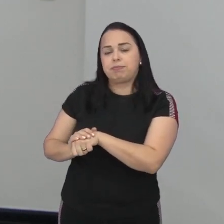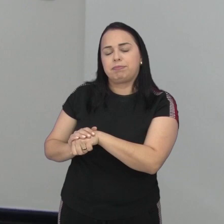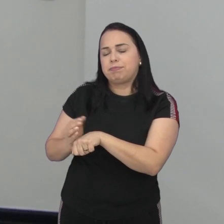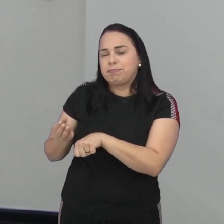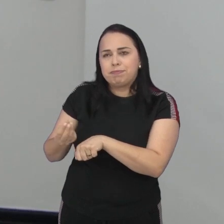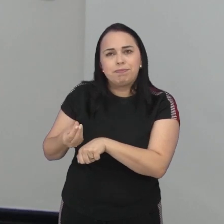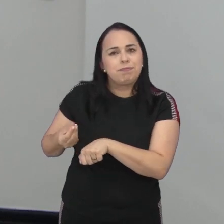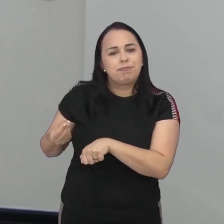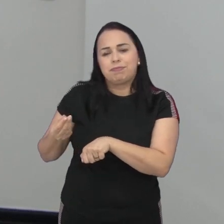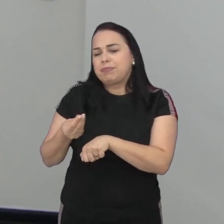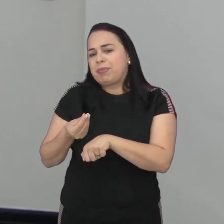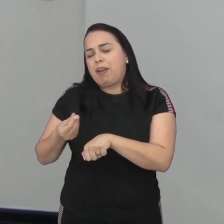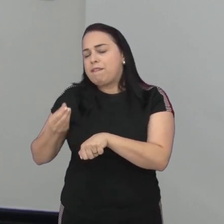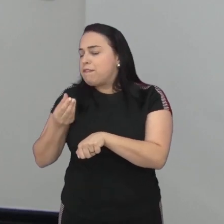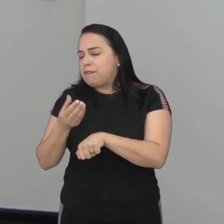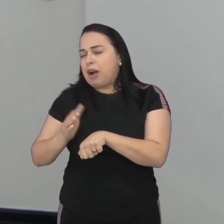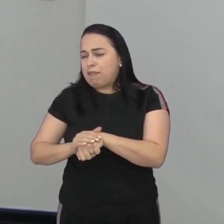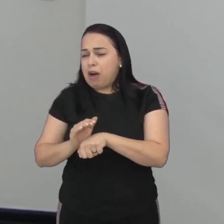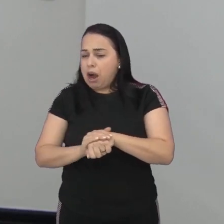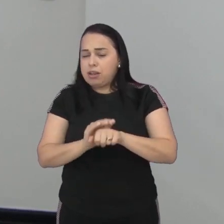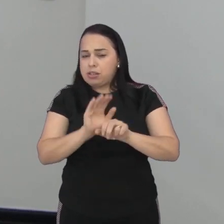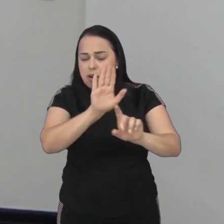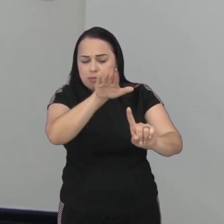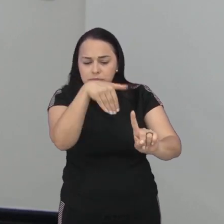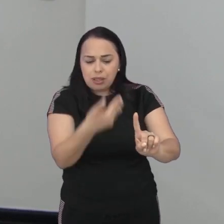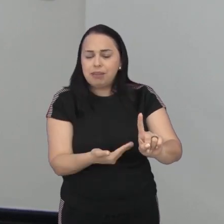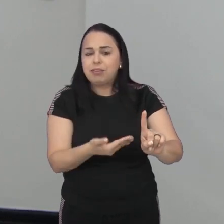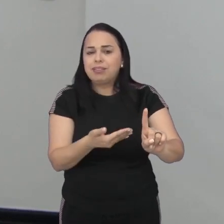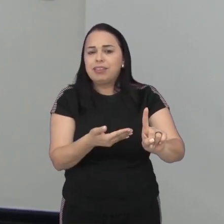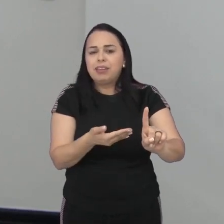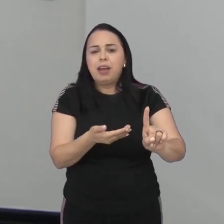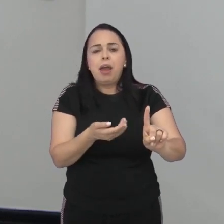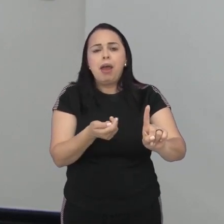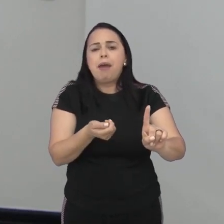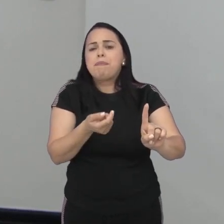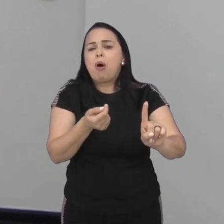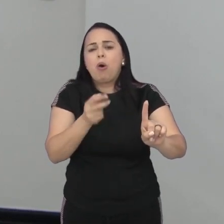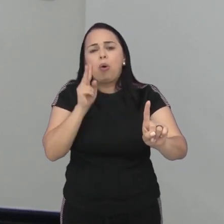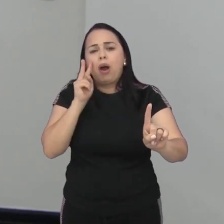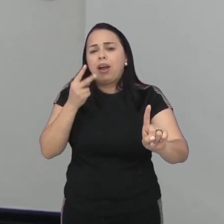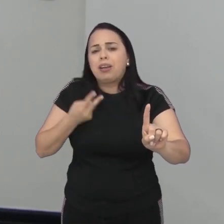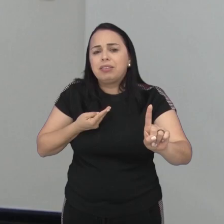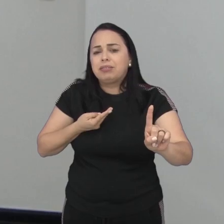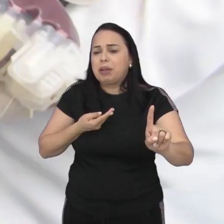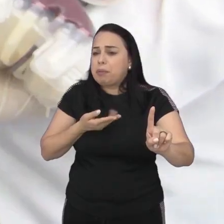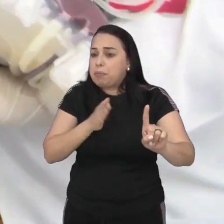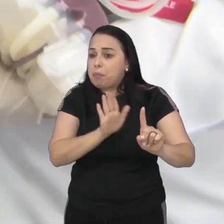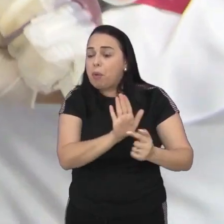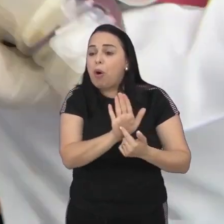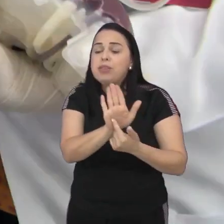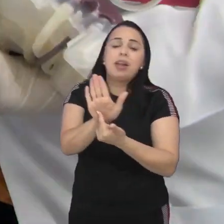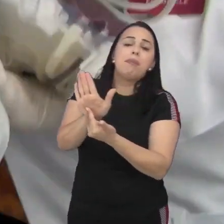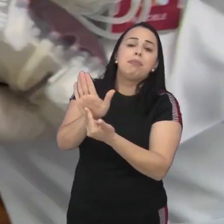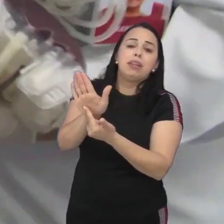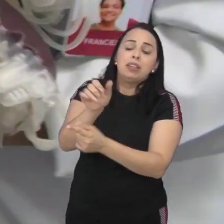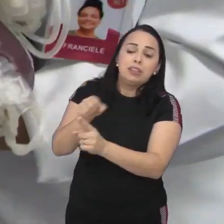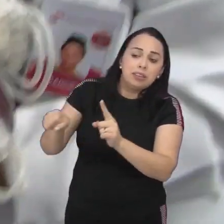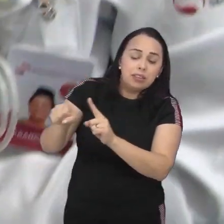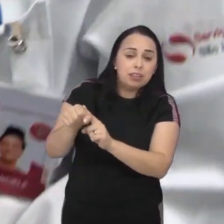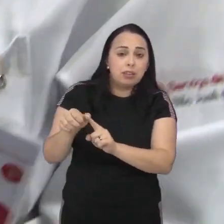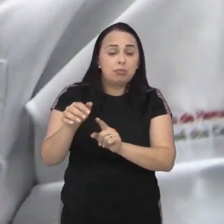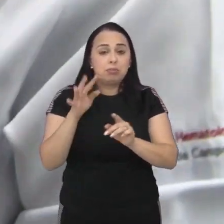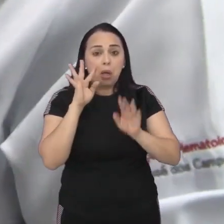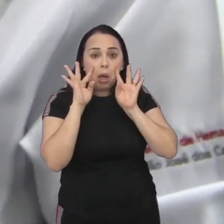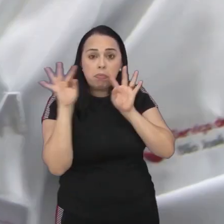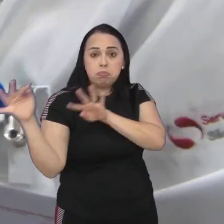este tipo de homenagem, é um pequeno reconhecimento que nós fazemos para a sociedade, para que